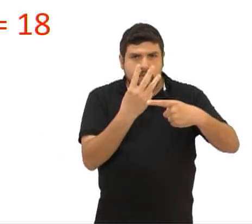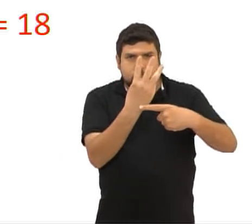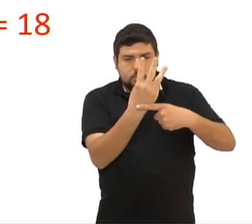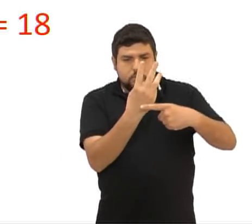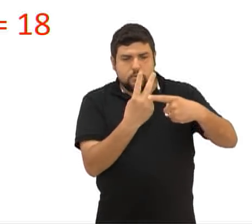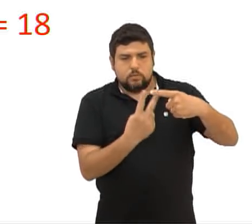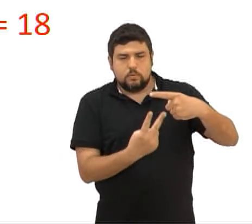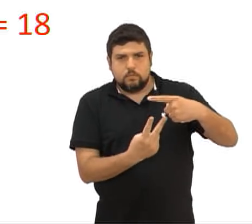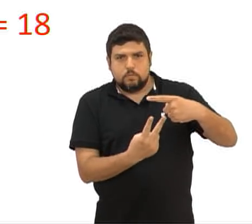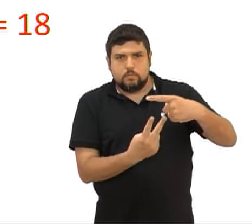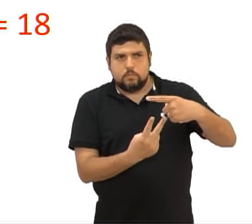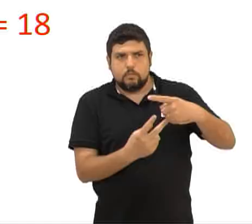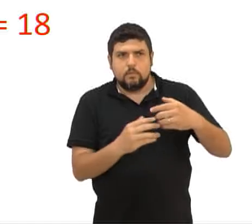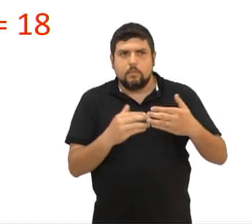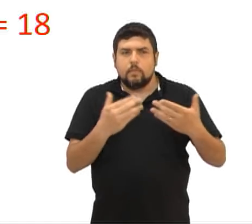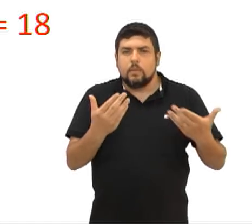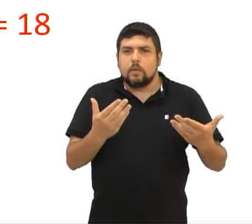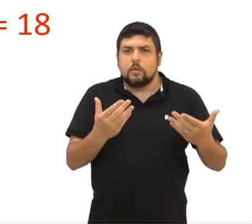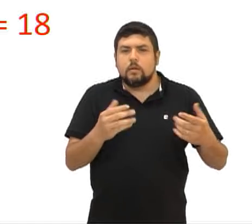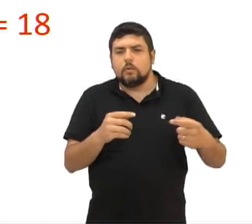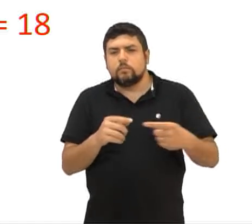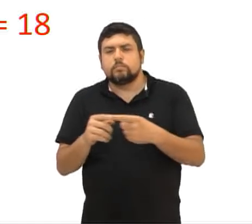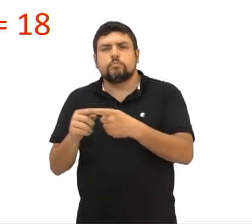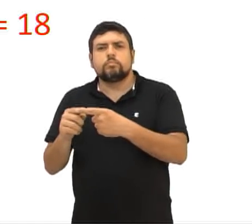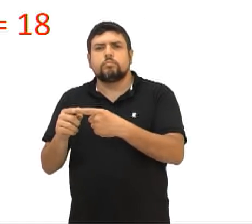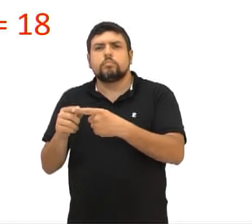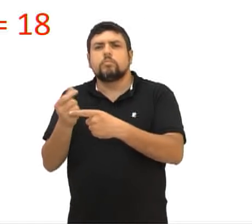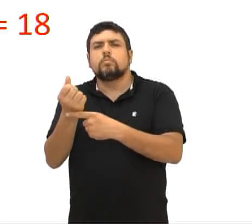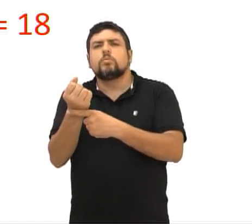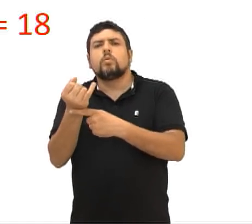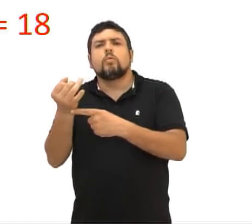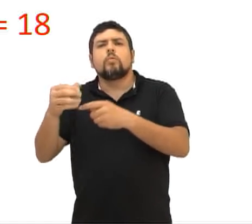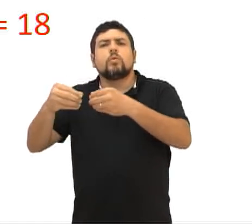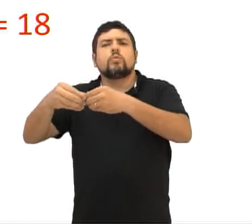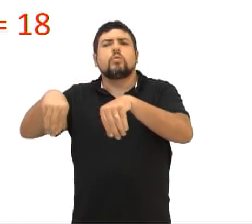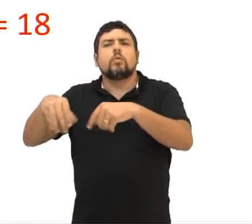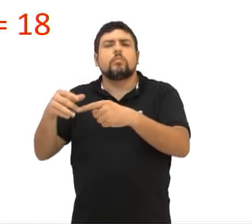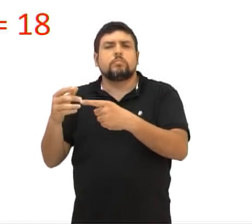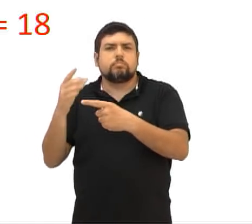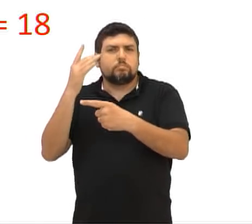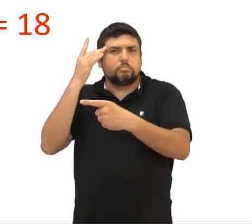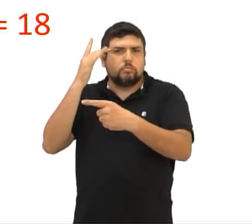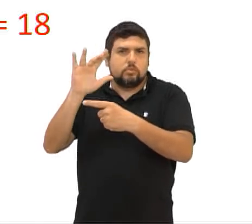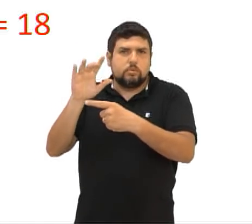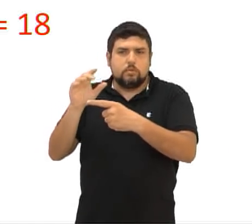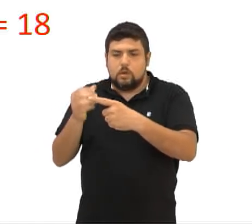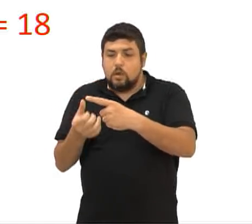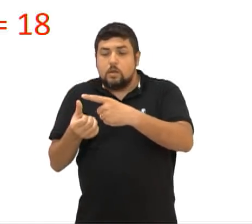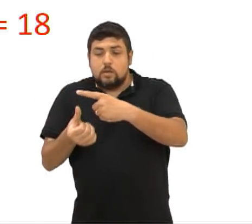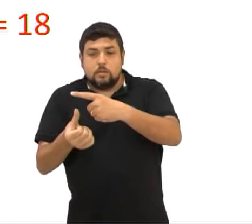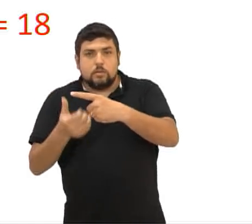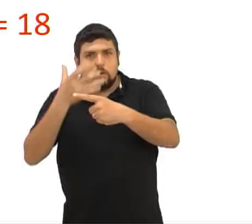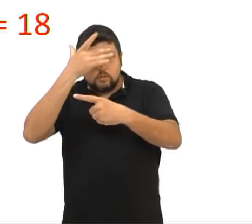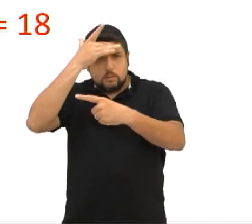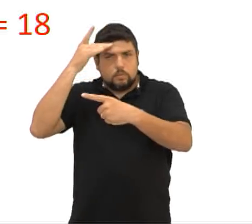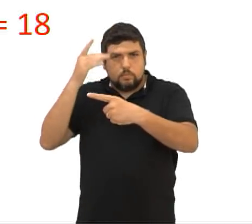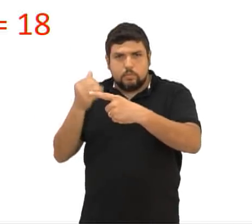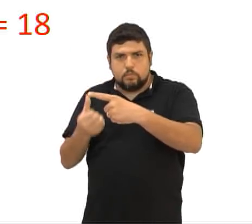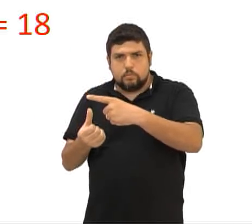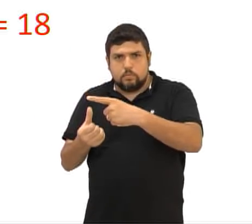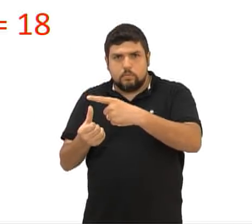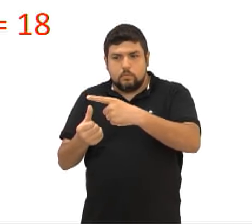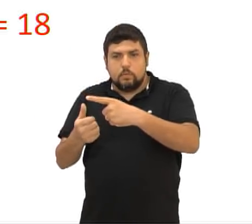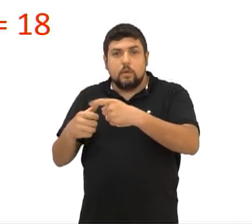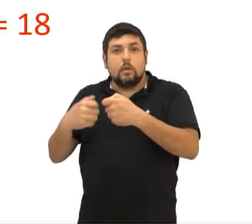3 ovos. Quantos ovos ela utilizou? Essa é a informação que você precisa identificar para